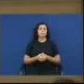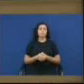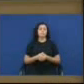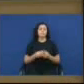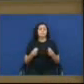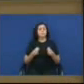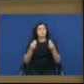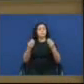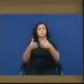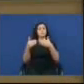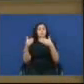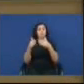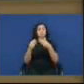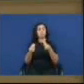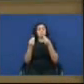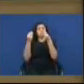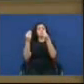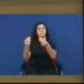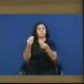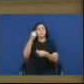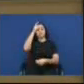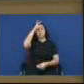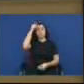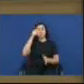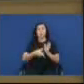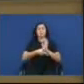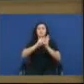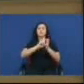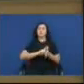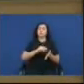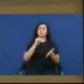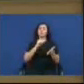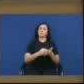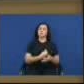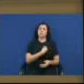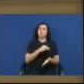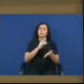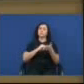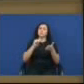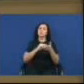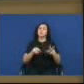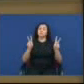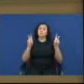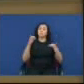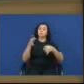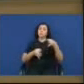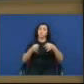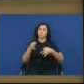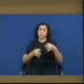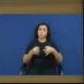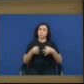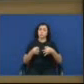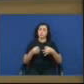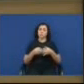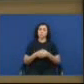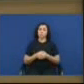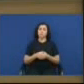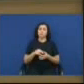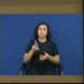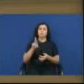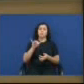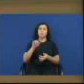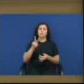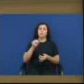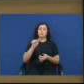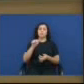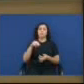Não havendo, o requerimento será encaminhado ao Executivo. Antes de registrar a presença do secretário de Assuntos Jurídicos, senhor